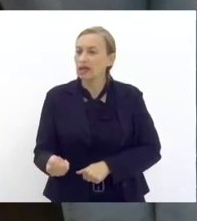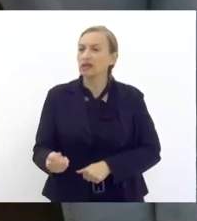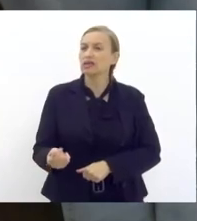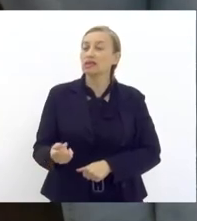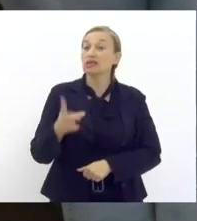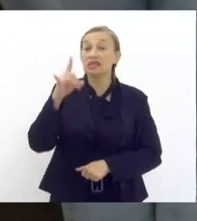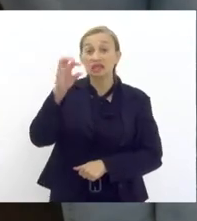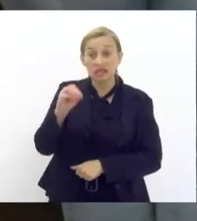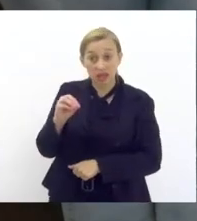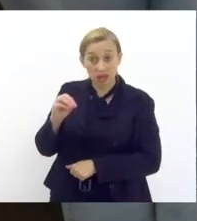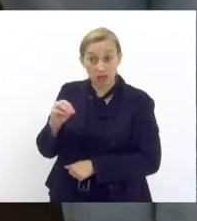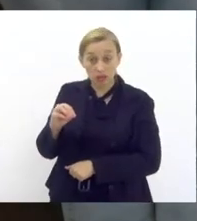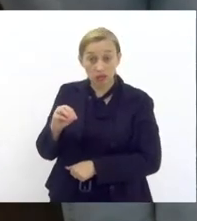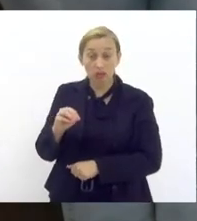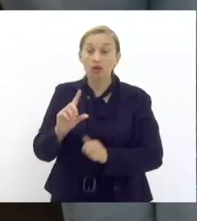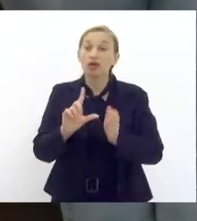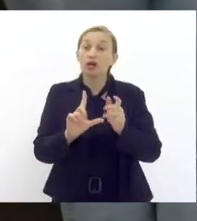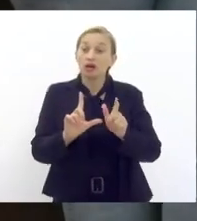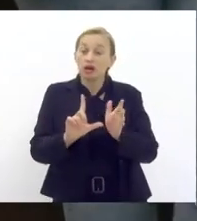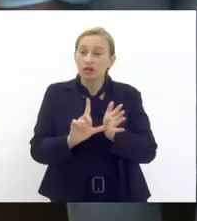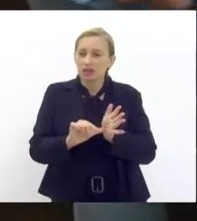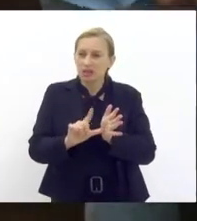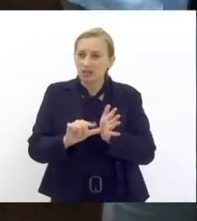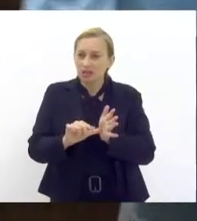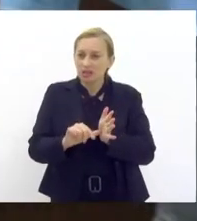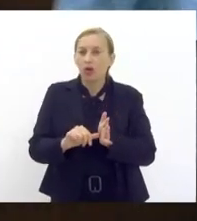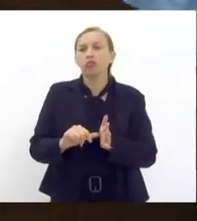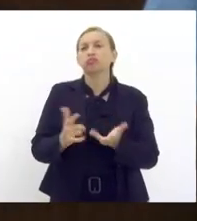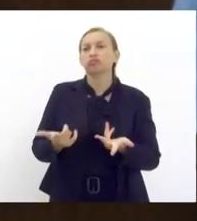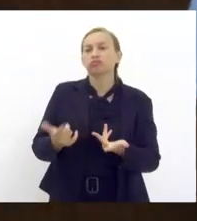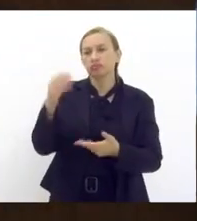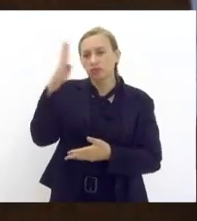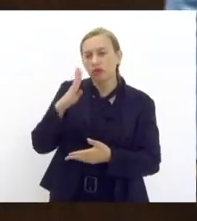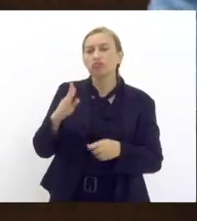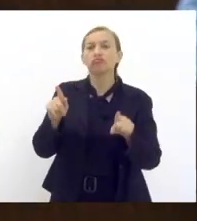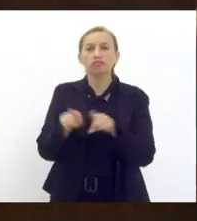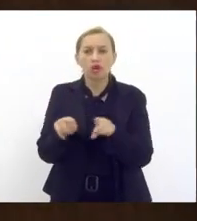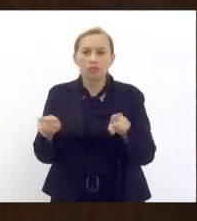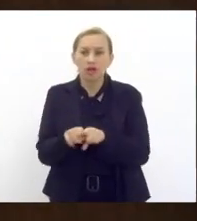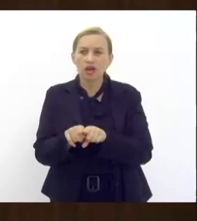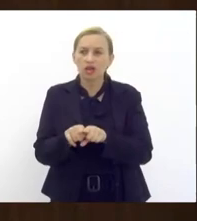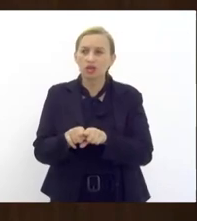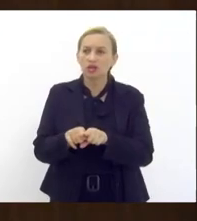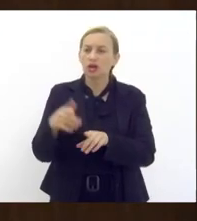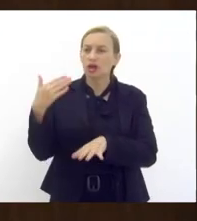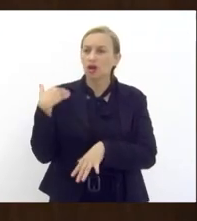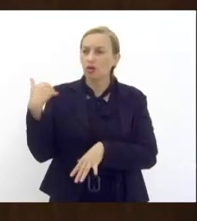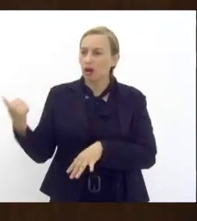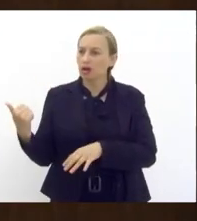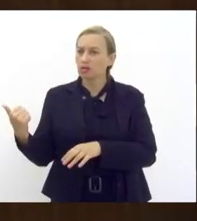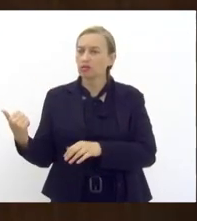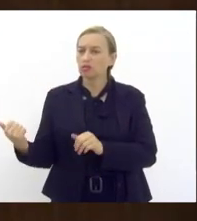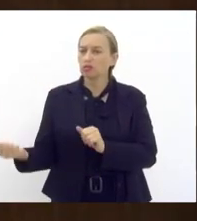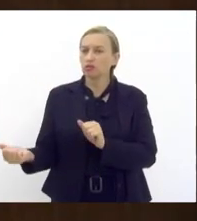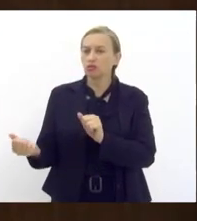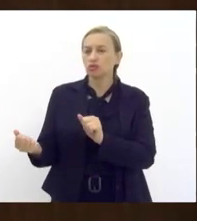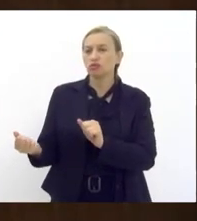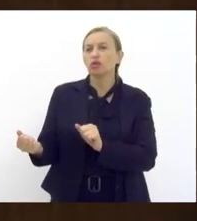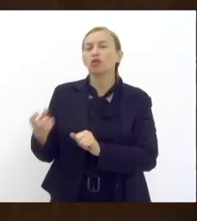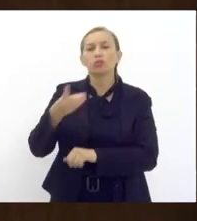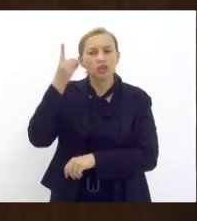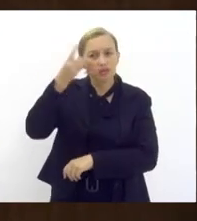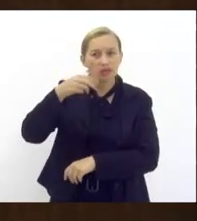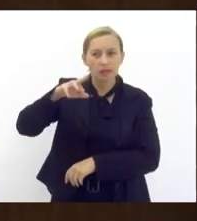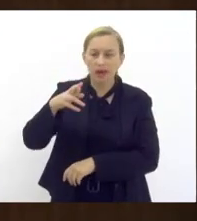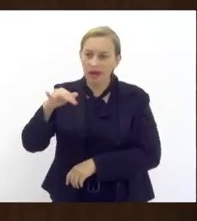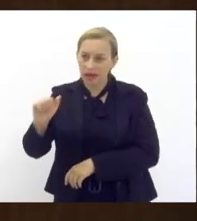cedo da Central do Brasil e fizéssemos também, ao lado do povo, como foi colocado aqui pela deputada